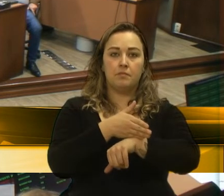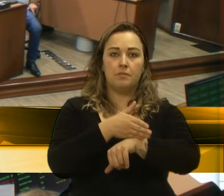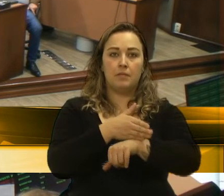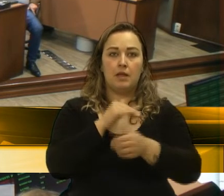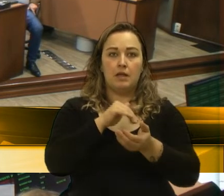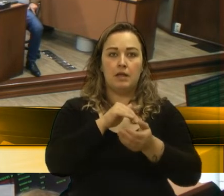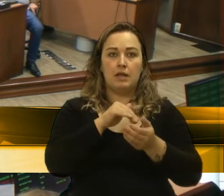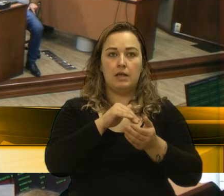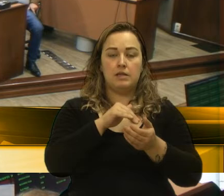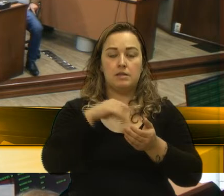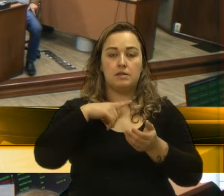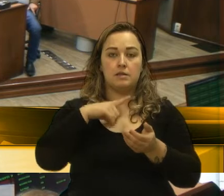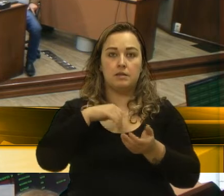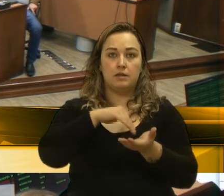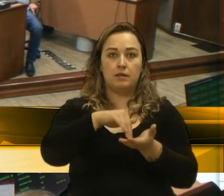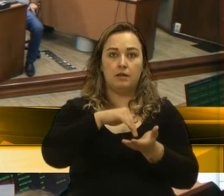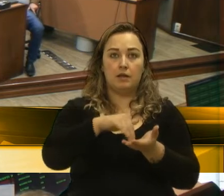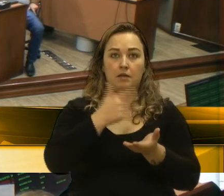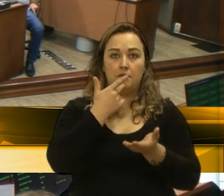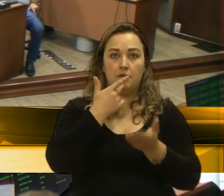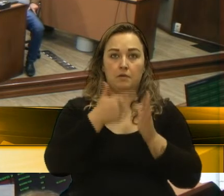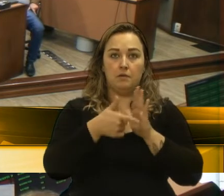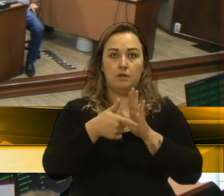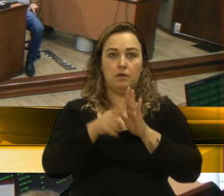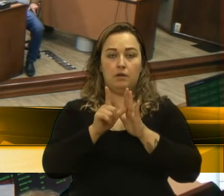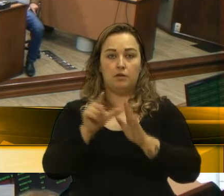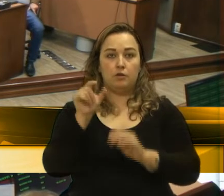Socorro colocou, eu ficava